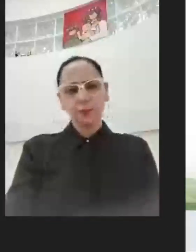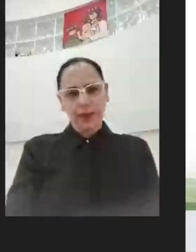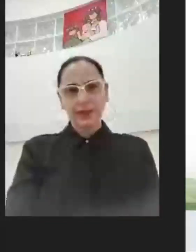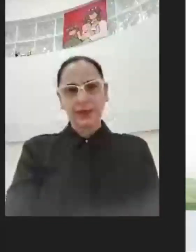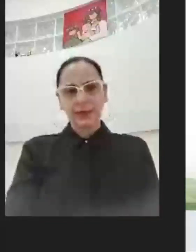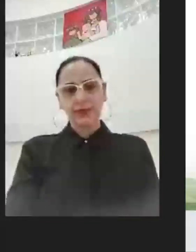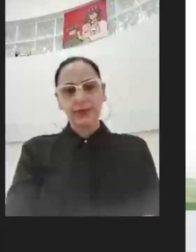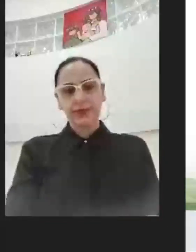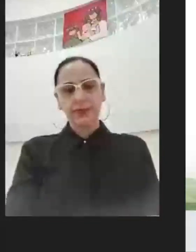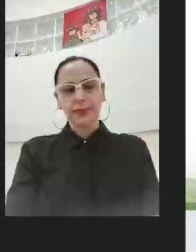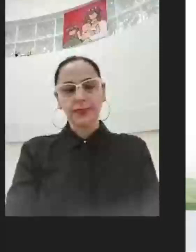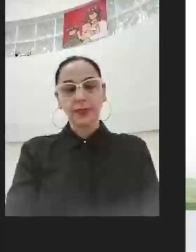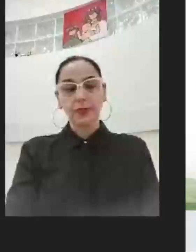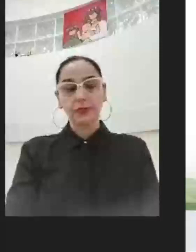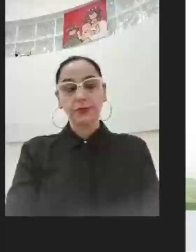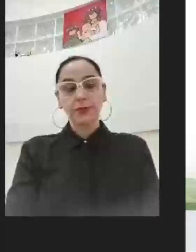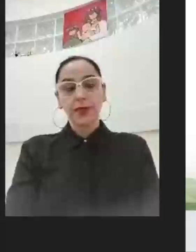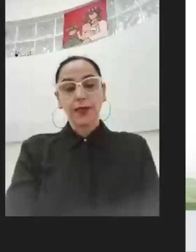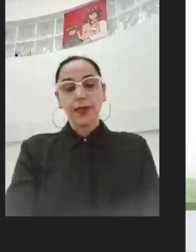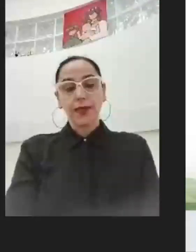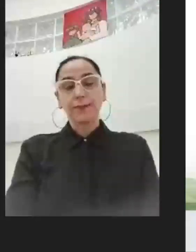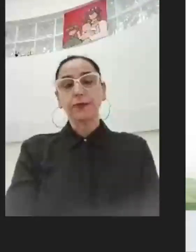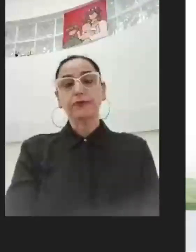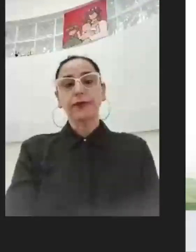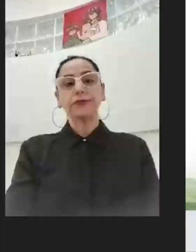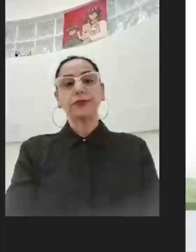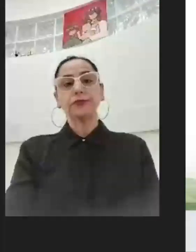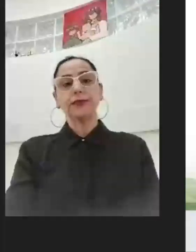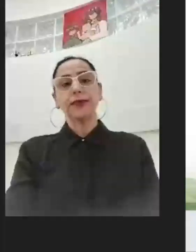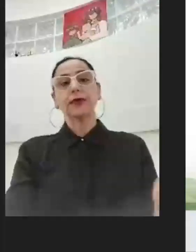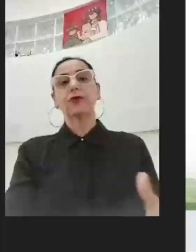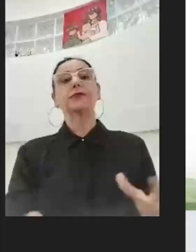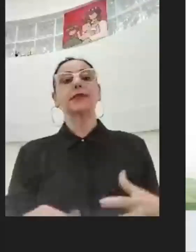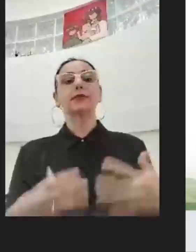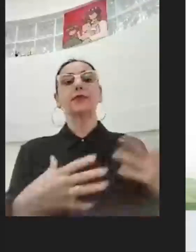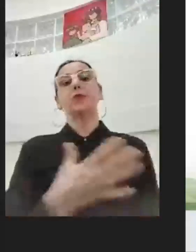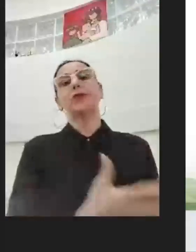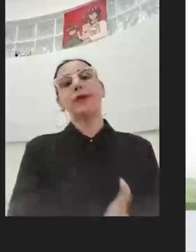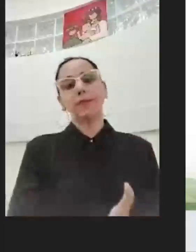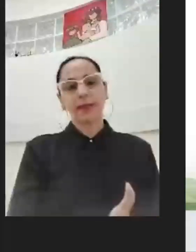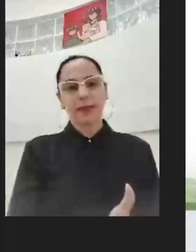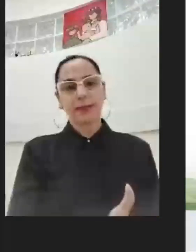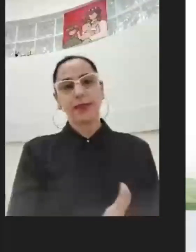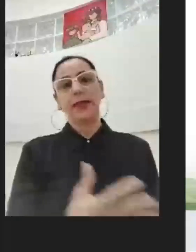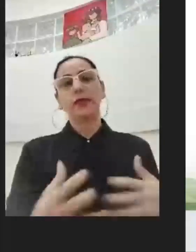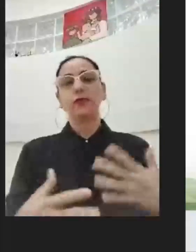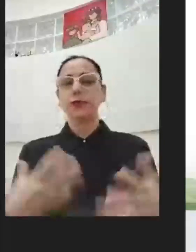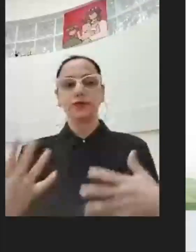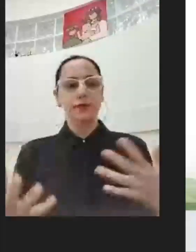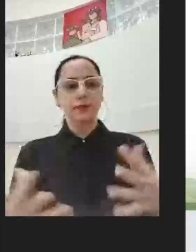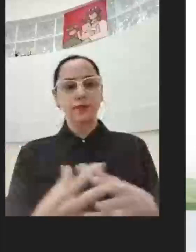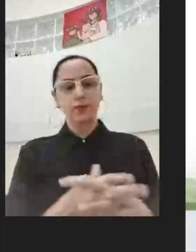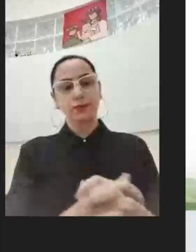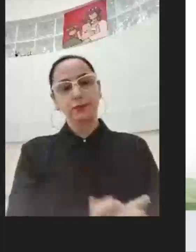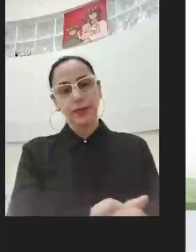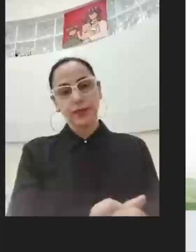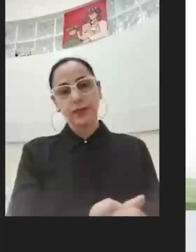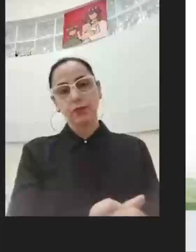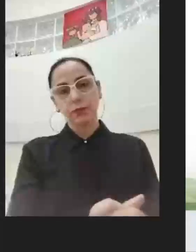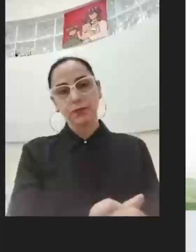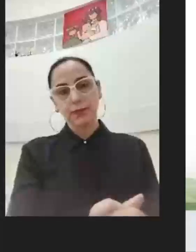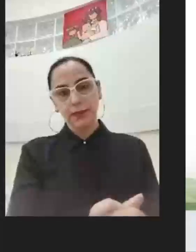triste, principalmente culpada, né, gente? Isso tem até hoje. Pelo fato de não ter conseguido dar uma mamar para aquele neném, ou muitas